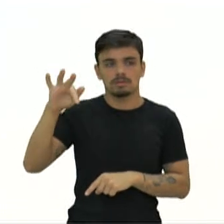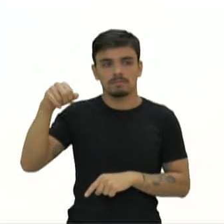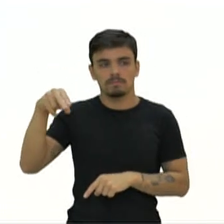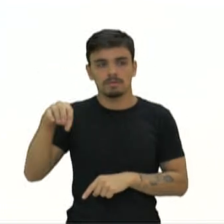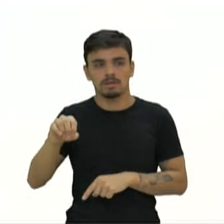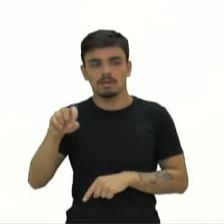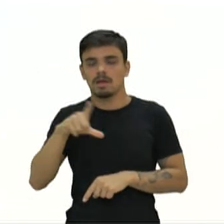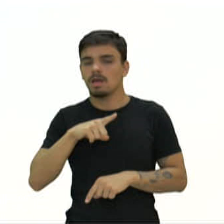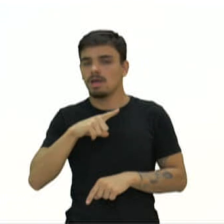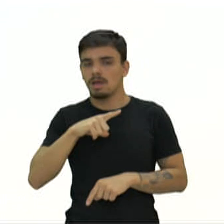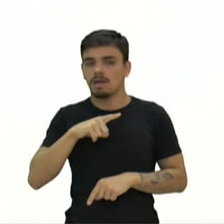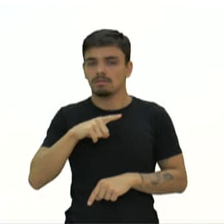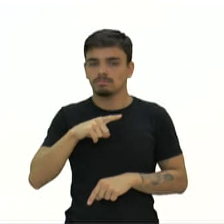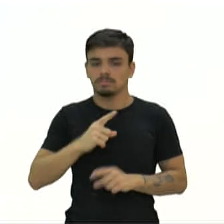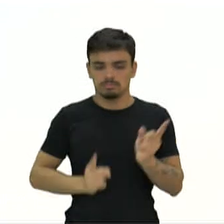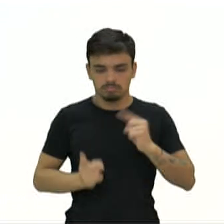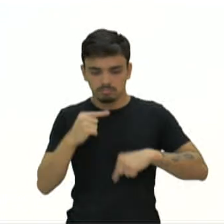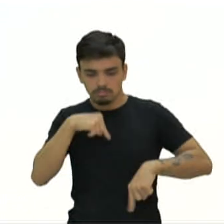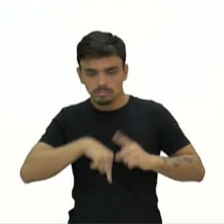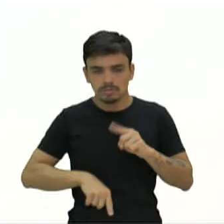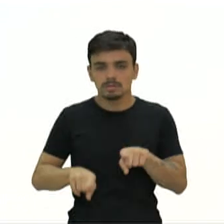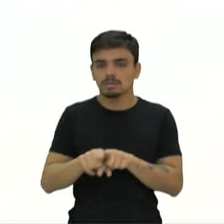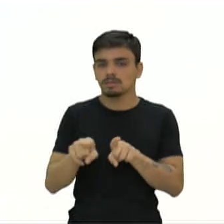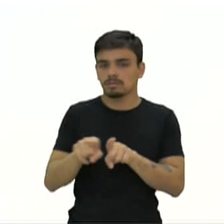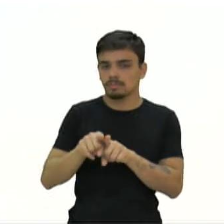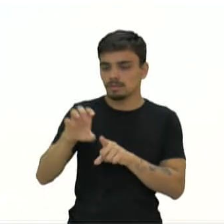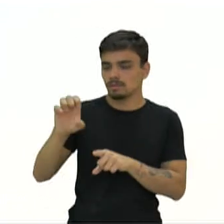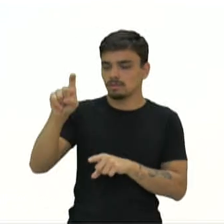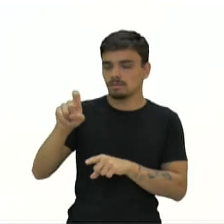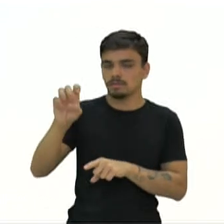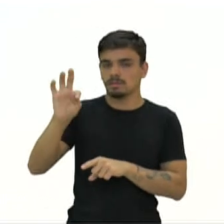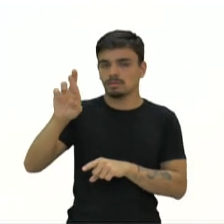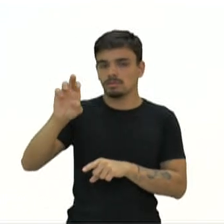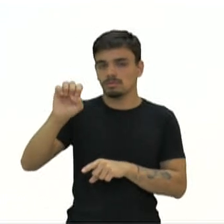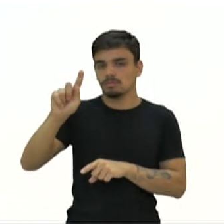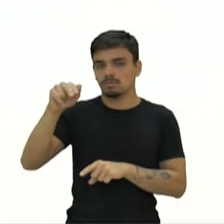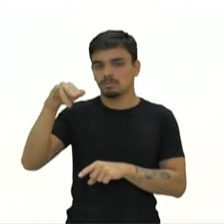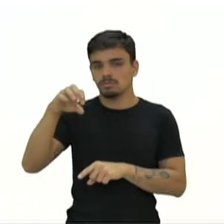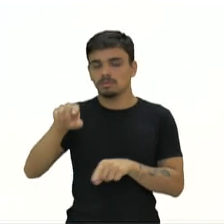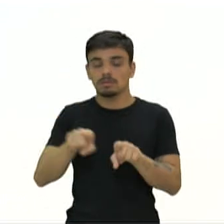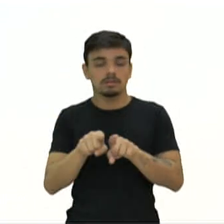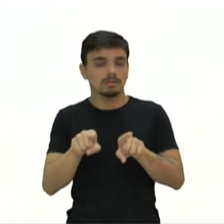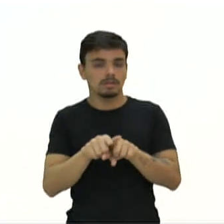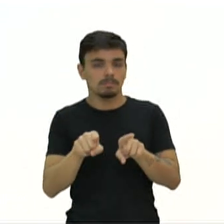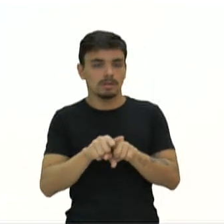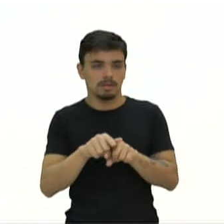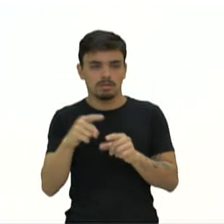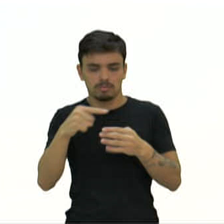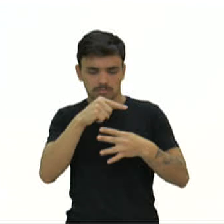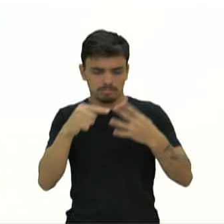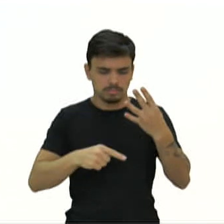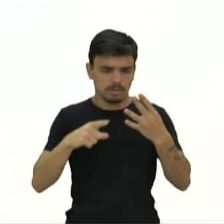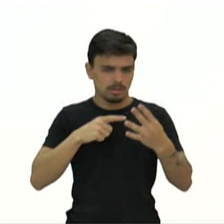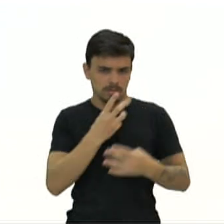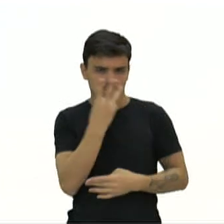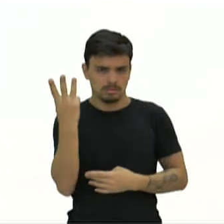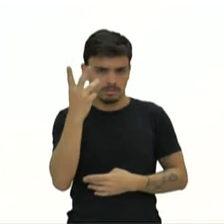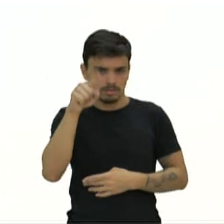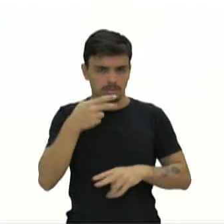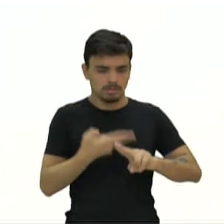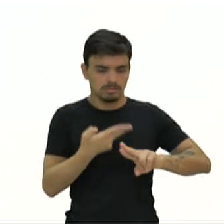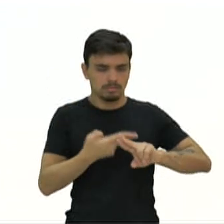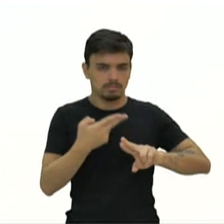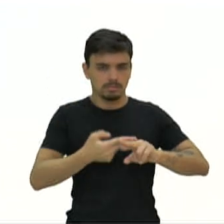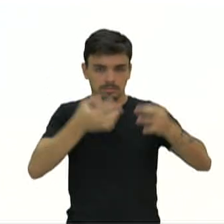de receptores estrogênicos, e a agenisteína, que é um fitoestrógeno, né? Todos os três foram utilizados